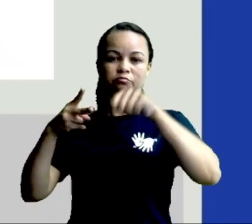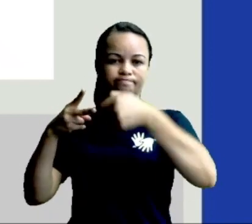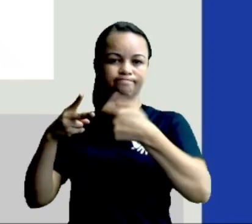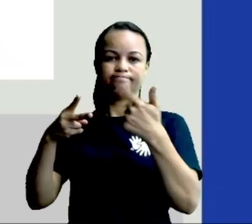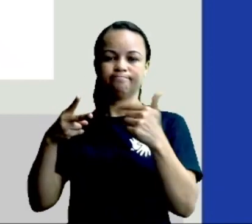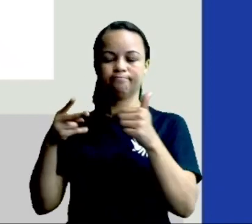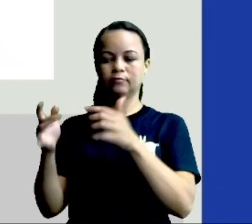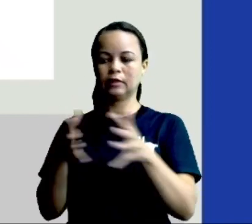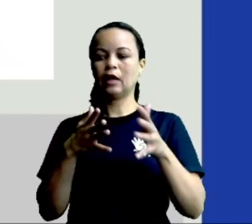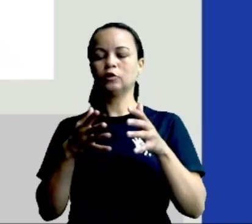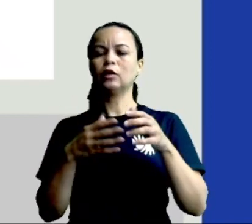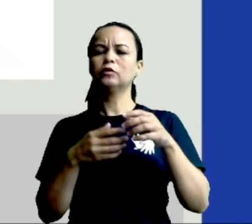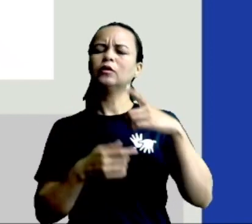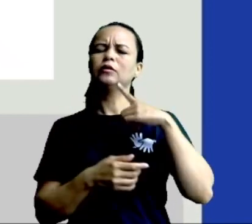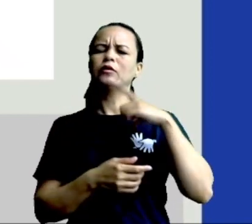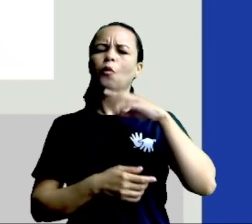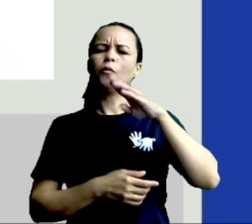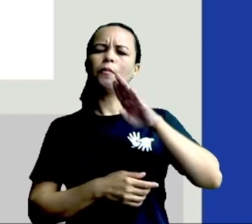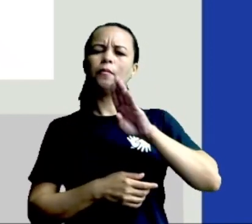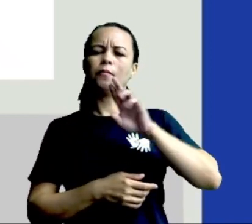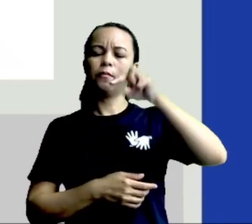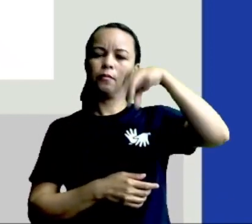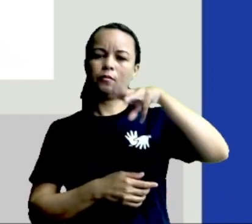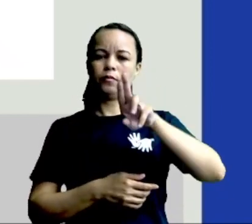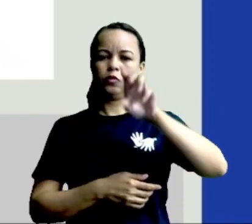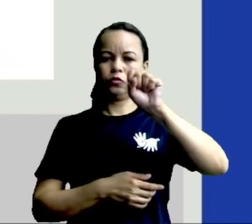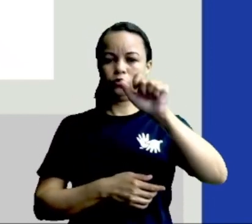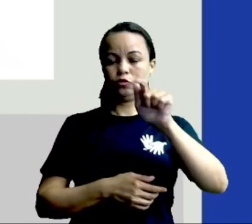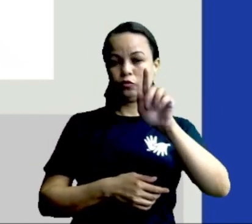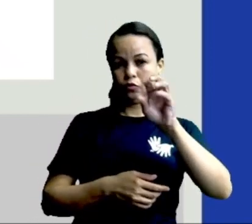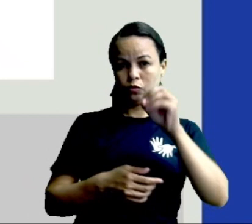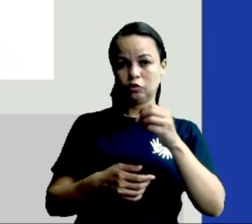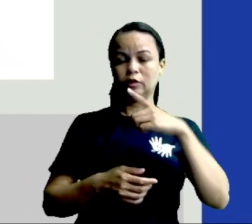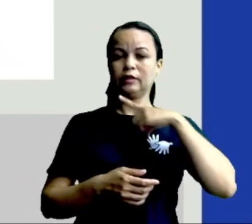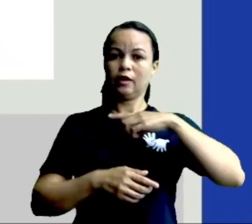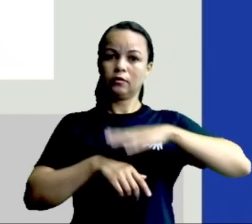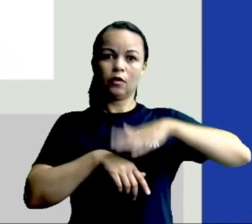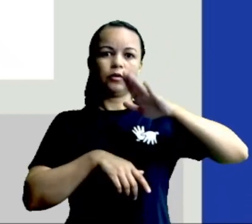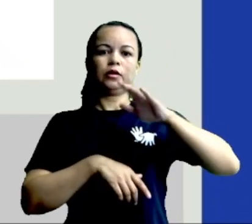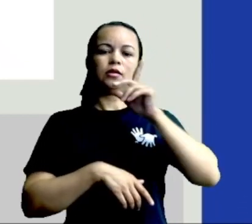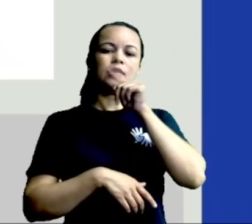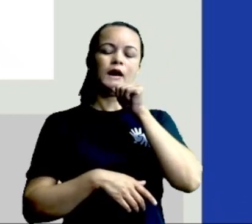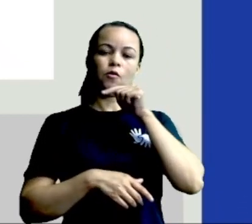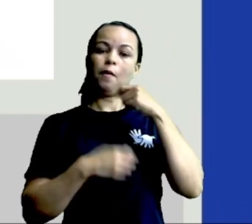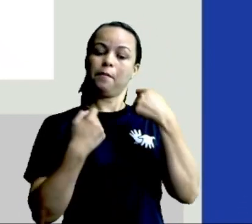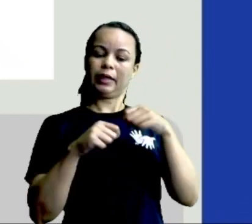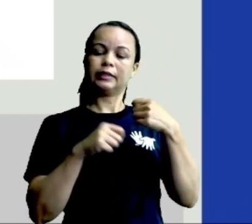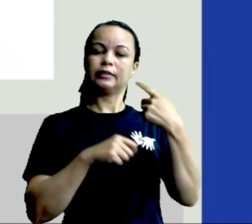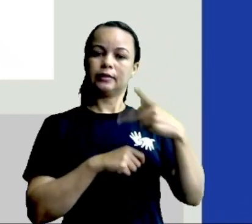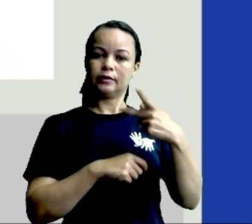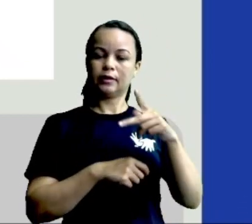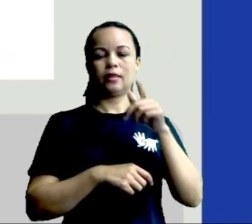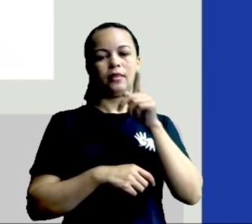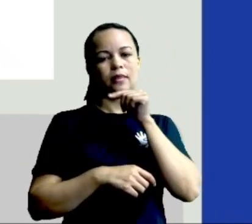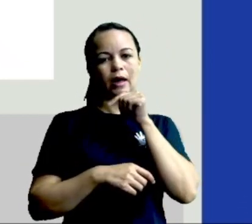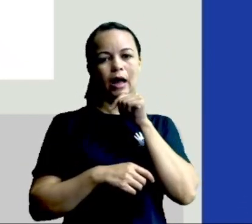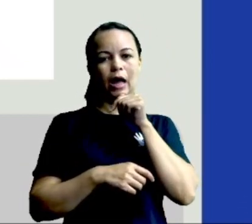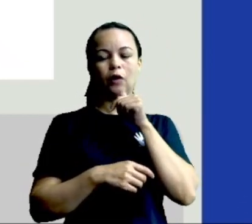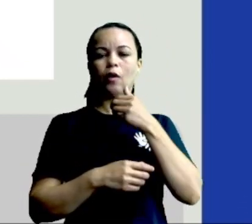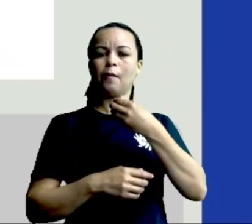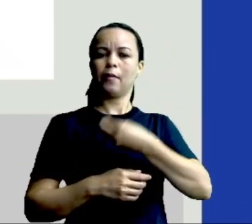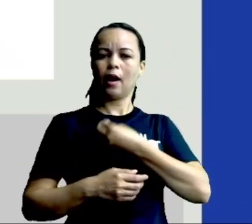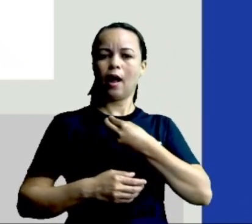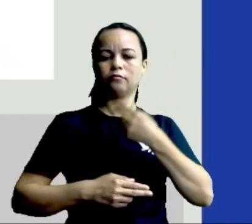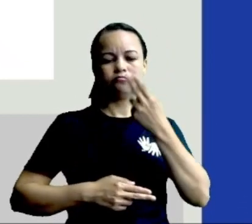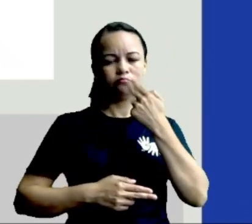pequeno mesmo. Os musgos, eles sempre estão em áreas sombreadas e com muita oferta de água. Por quê? Eles precisam da água para quê, gente? Para